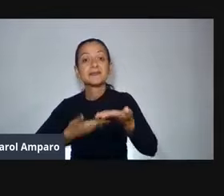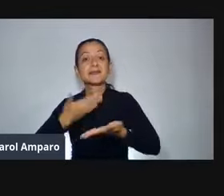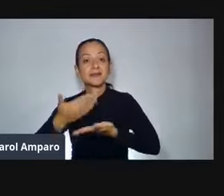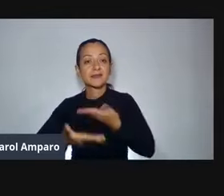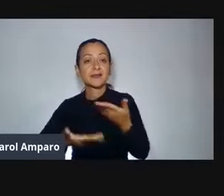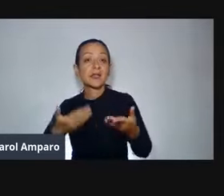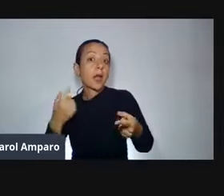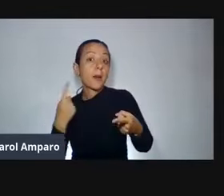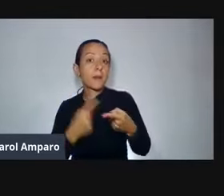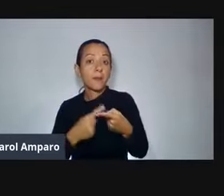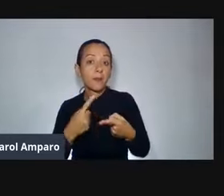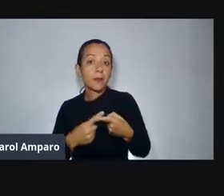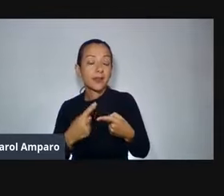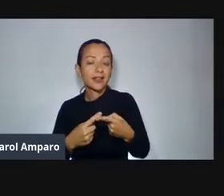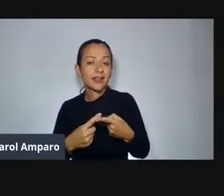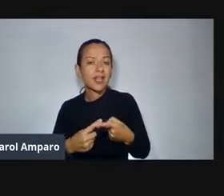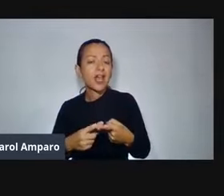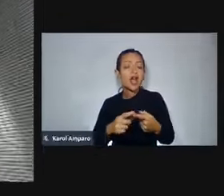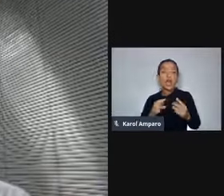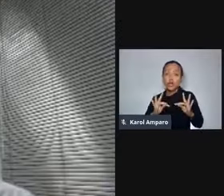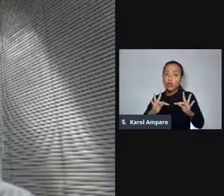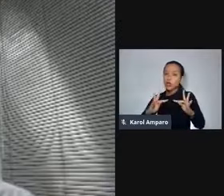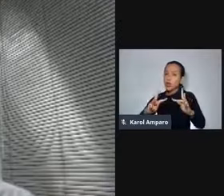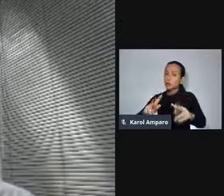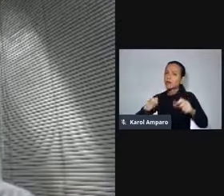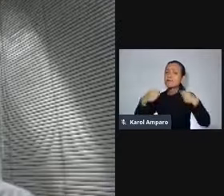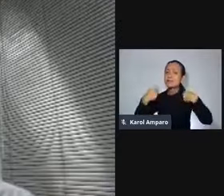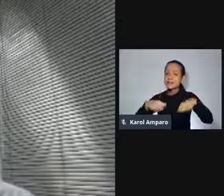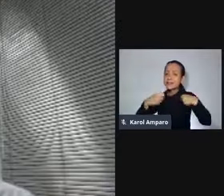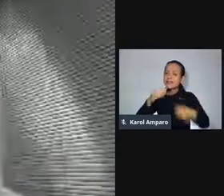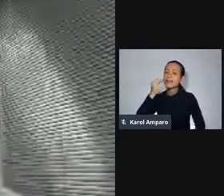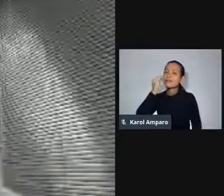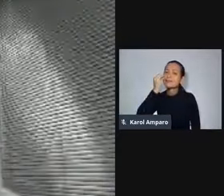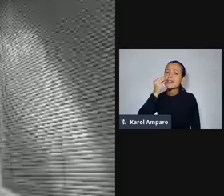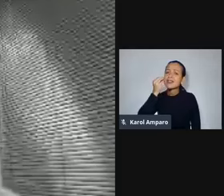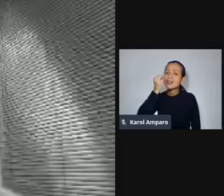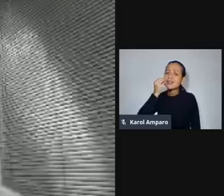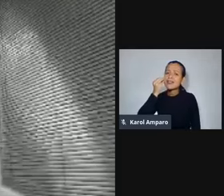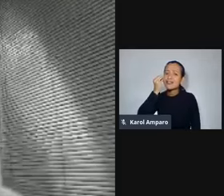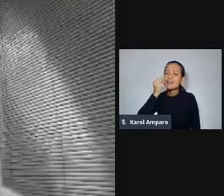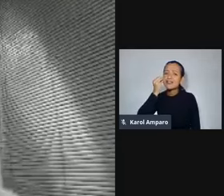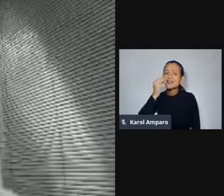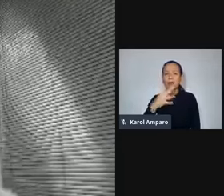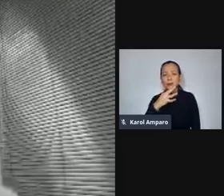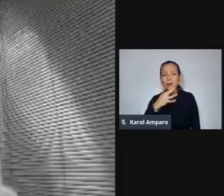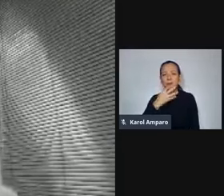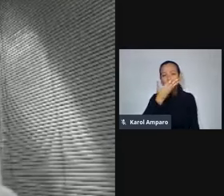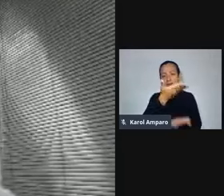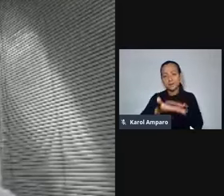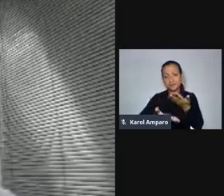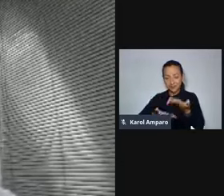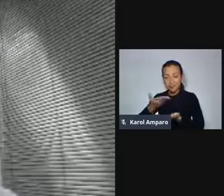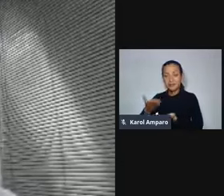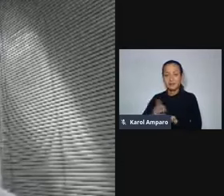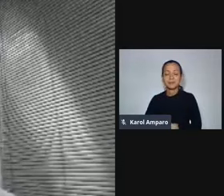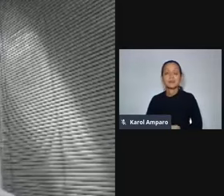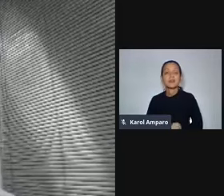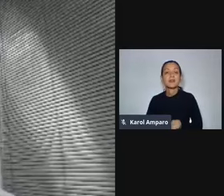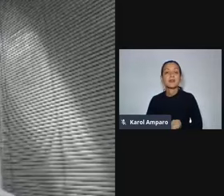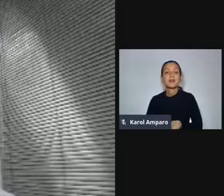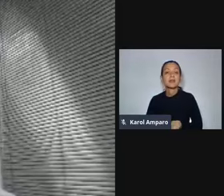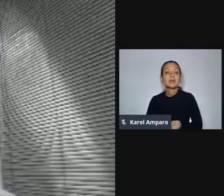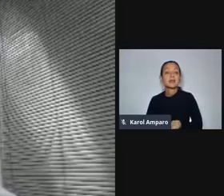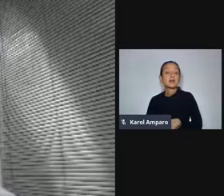temos necessidade de ouvir, né, algumas respostas sobre algumas dúvidas que nós tenhamos, que nós temos. E se nós,